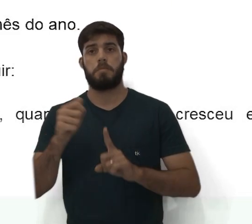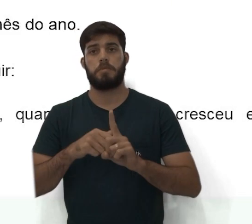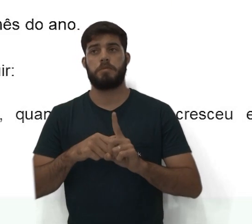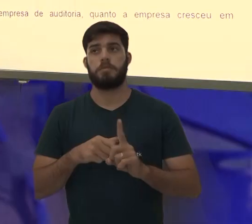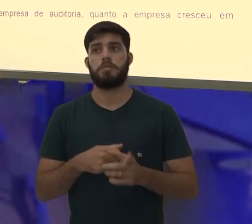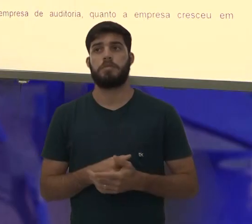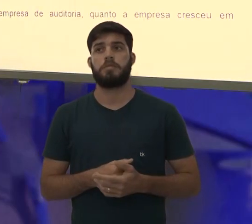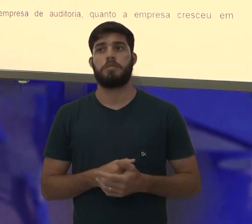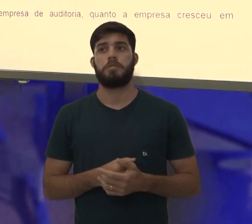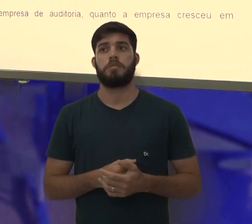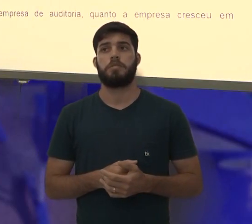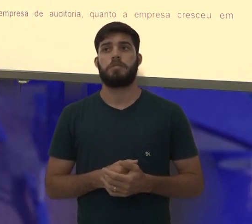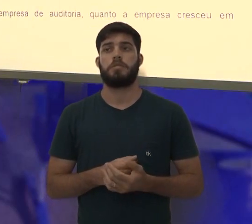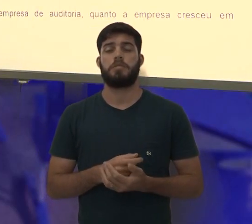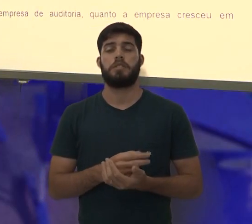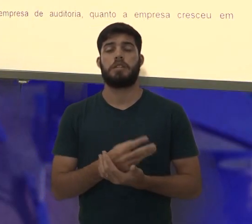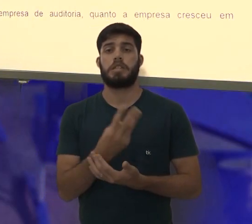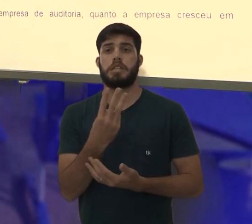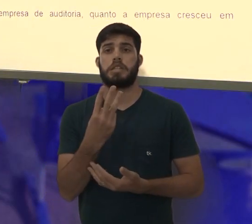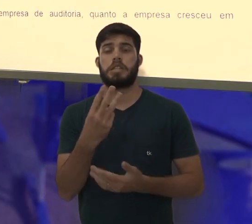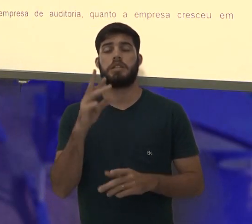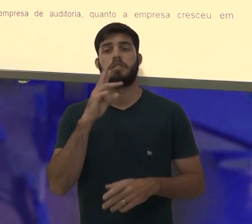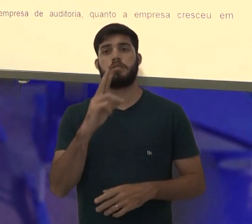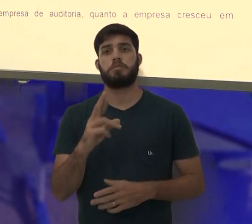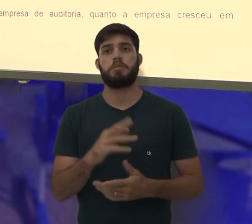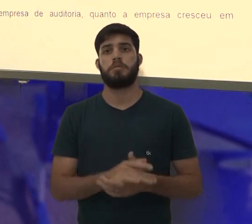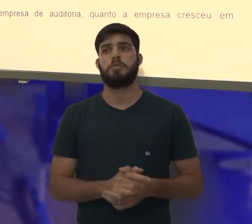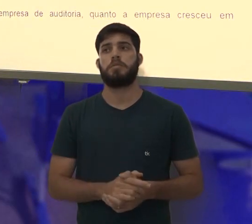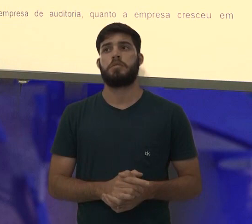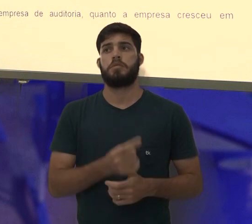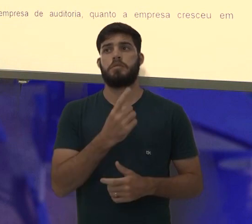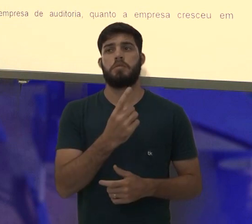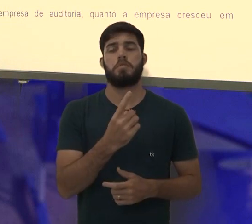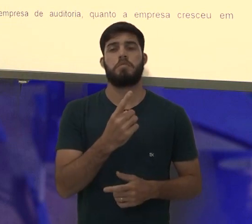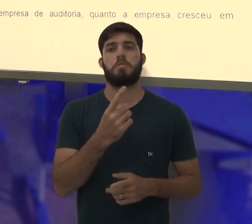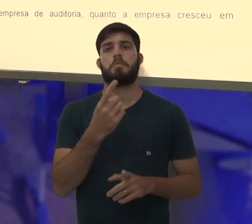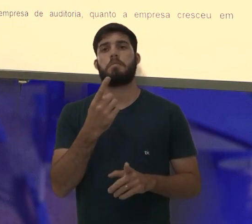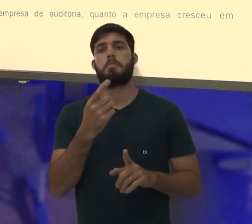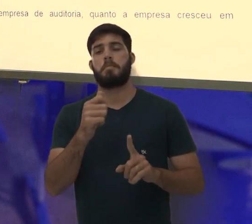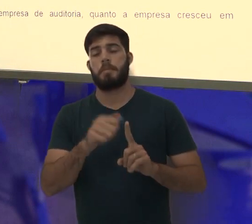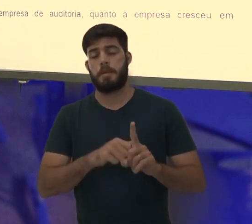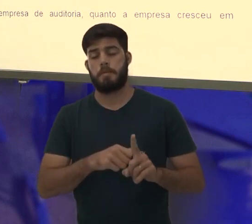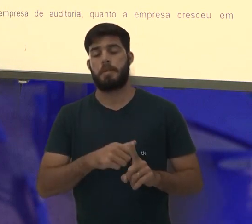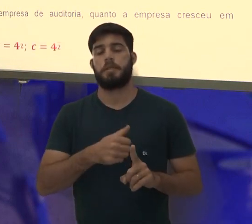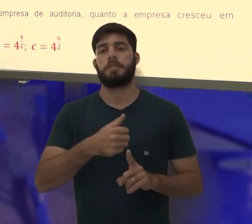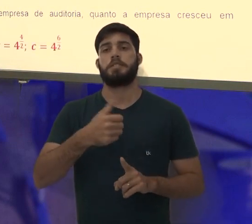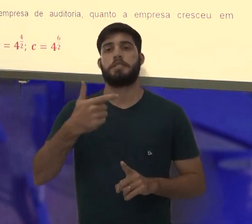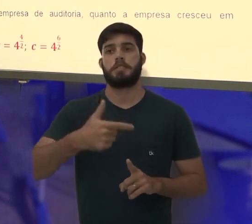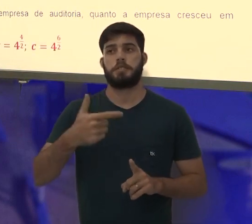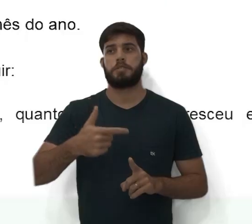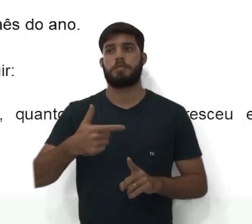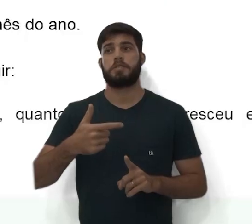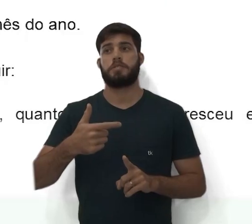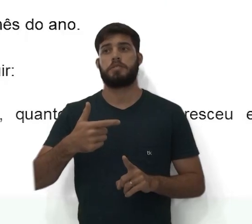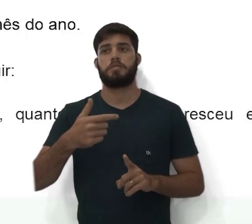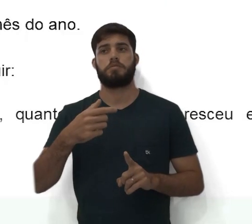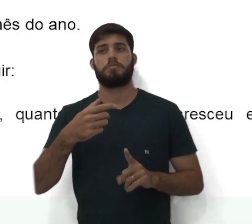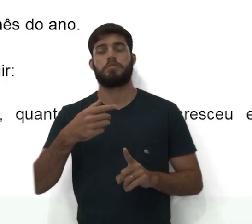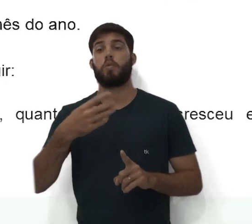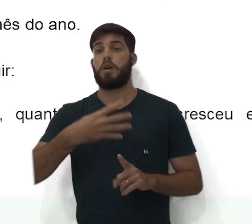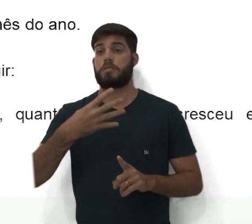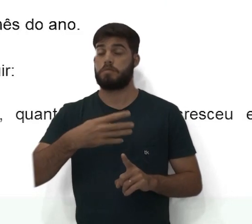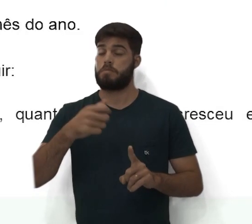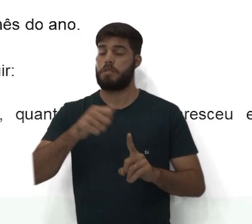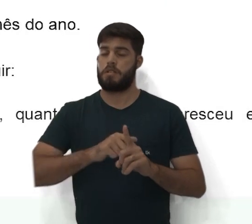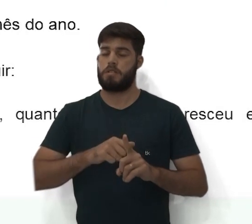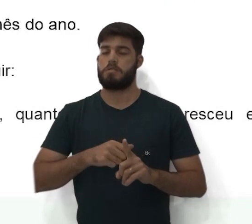que colocar 3 respostas, né? Uma para o primeiro mês, uma para o quarto e outra para o sexto. Então